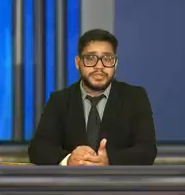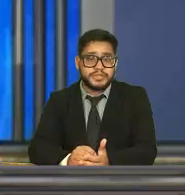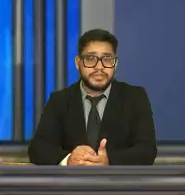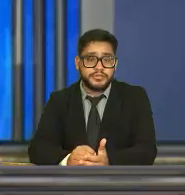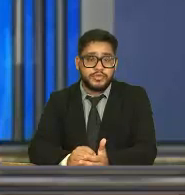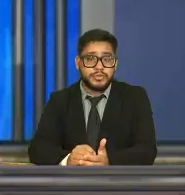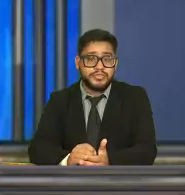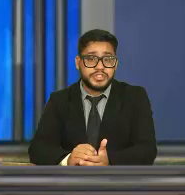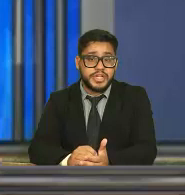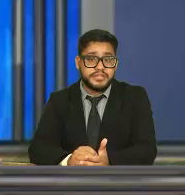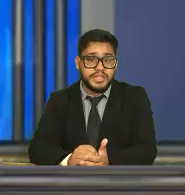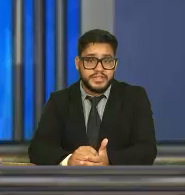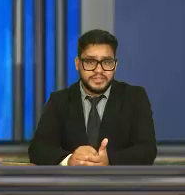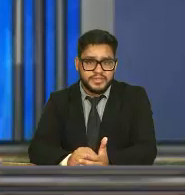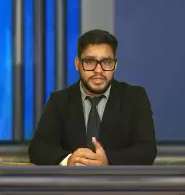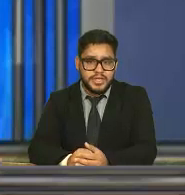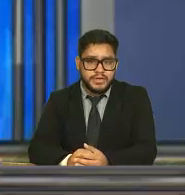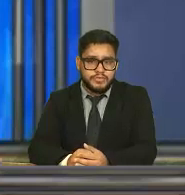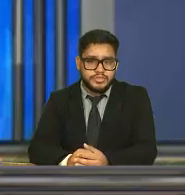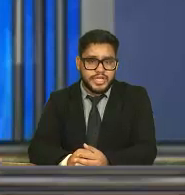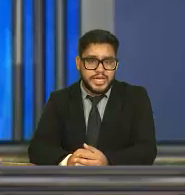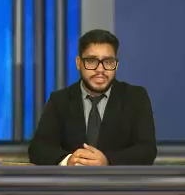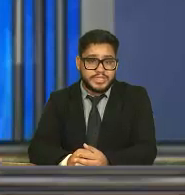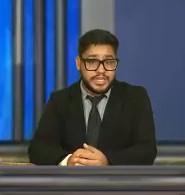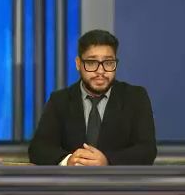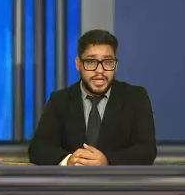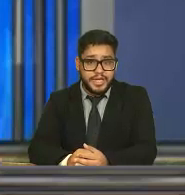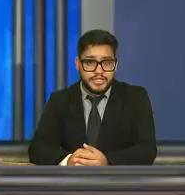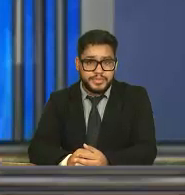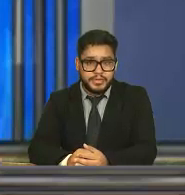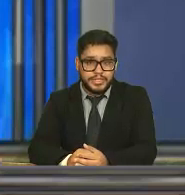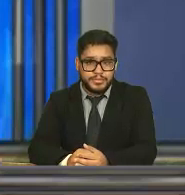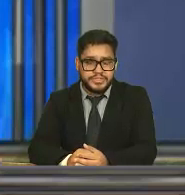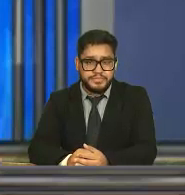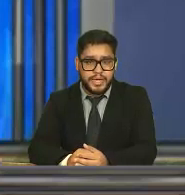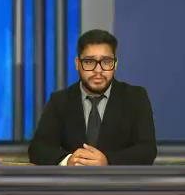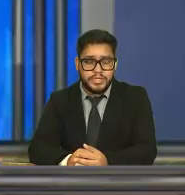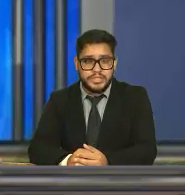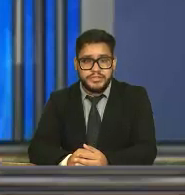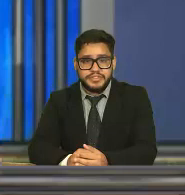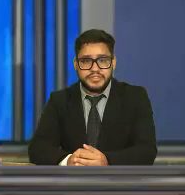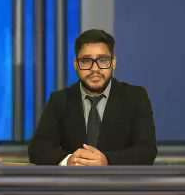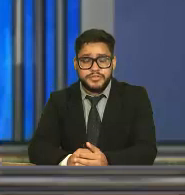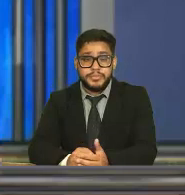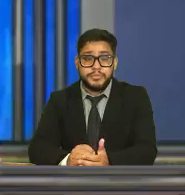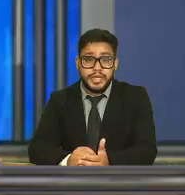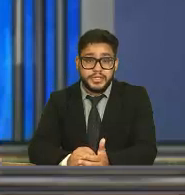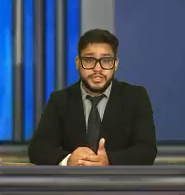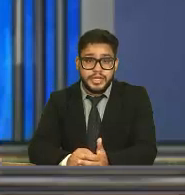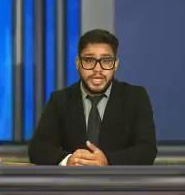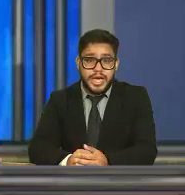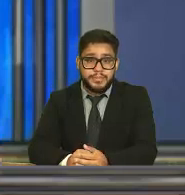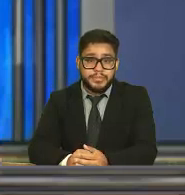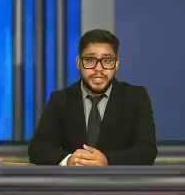mediante a apresentação do comprovante de residência. Foram instaladas 3 barreiras pela Guarda Municipal, Defesa Civil e Meio